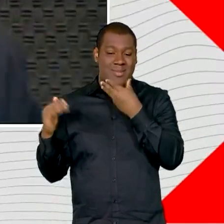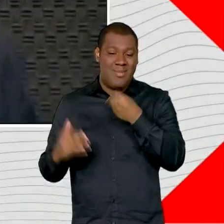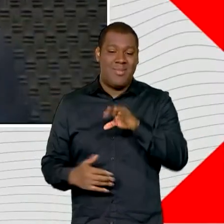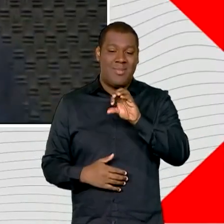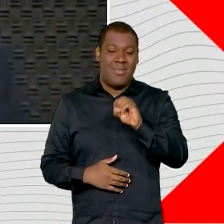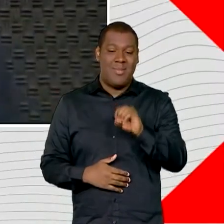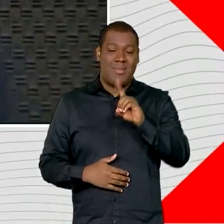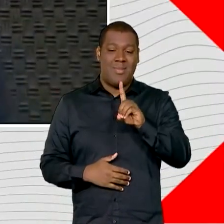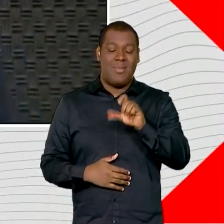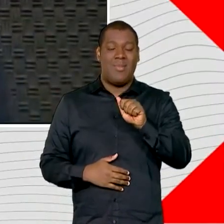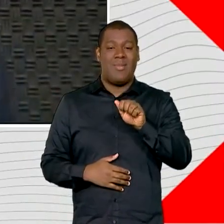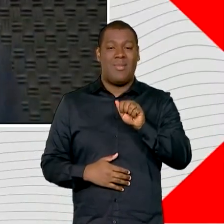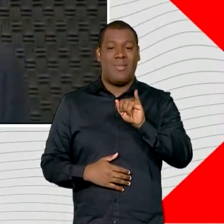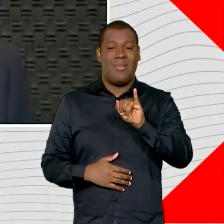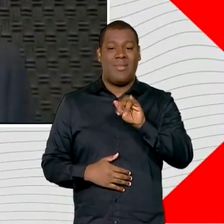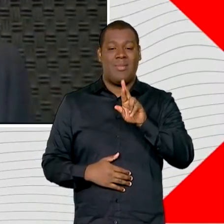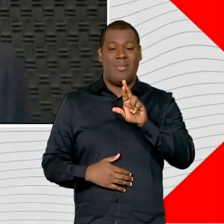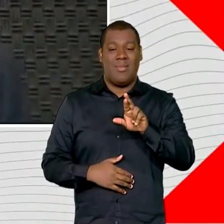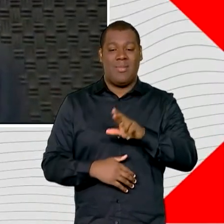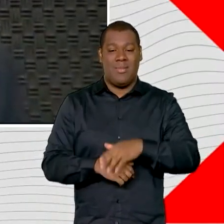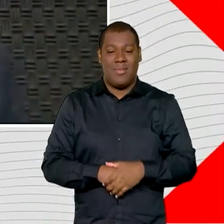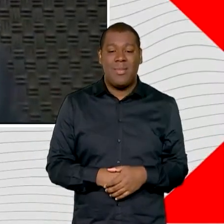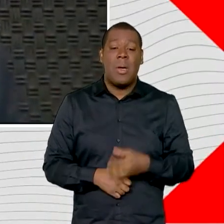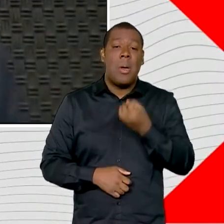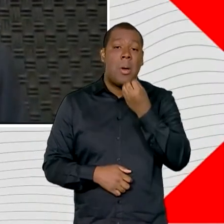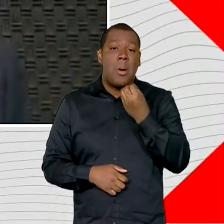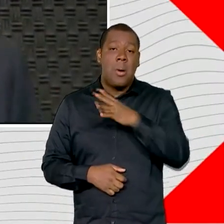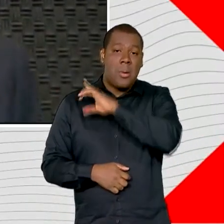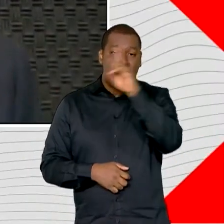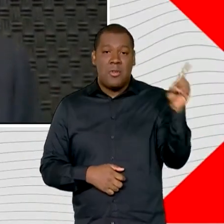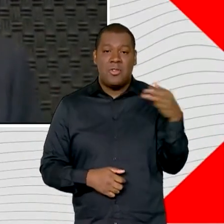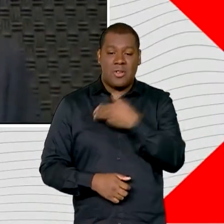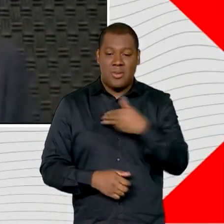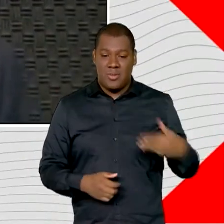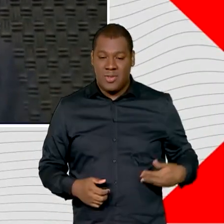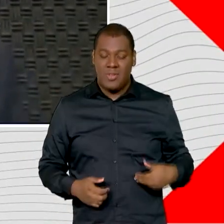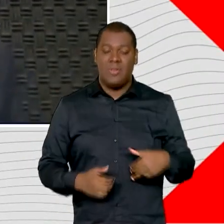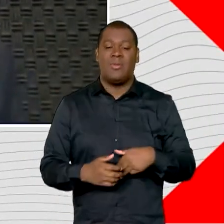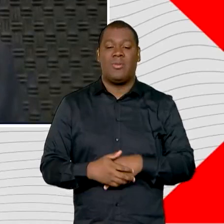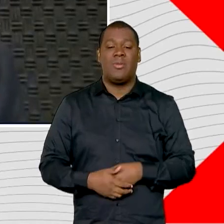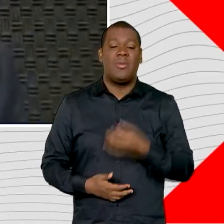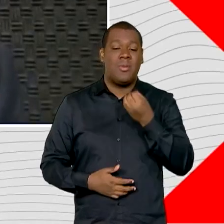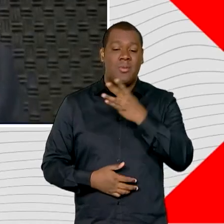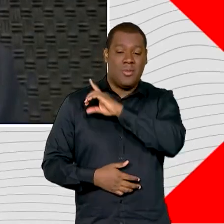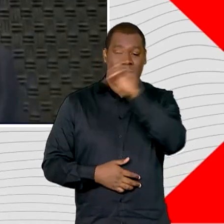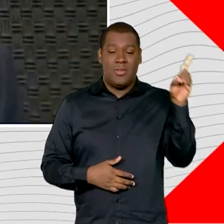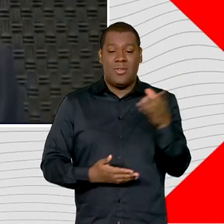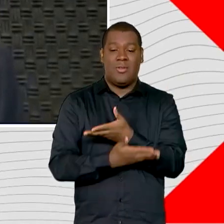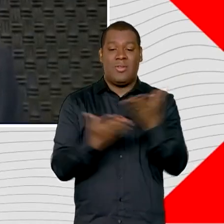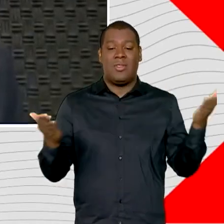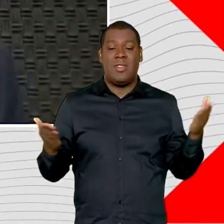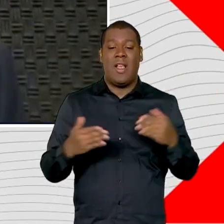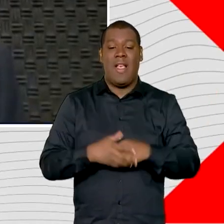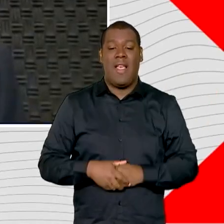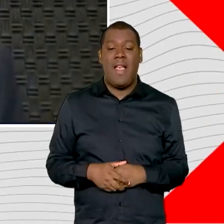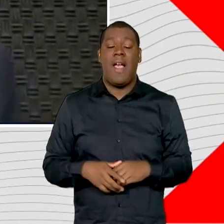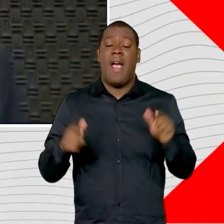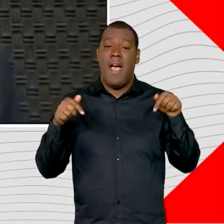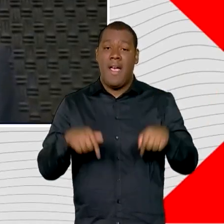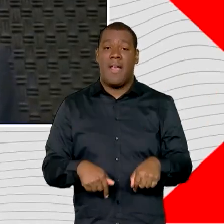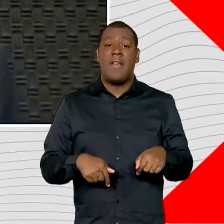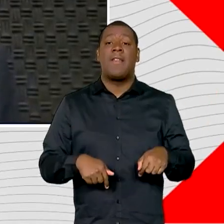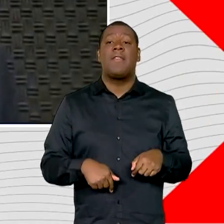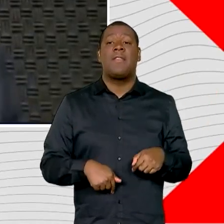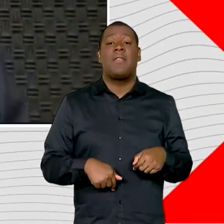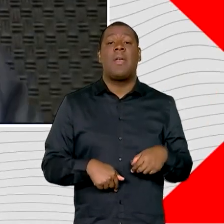Olá, bom dia, ministro, bom dia a todos vocês. Aqui em Mato Grosso, ministro, esse programa